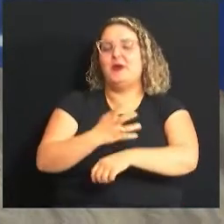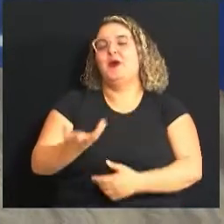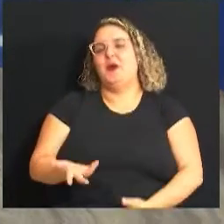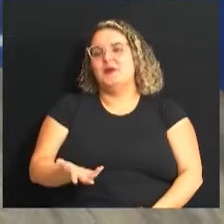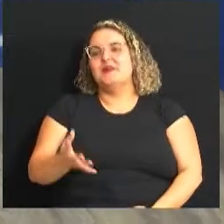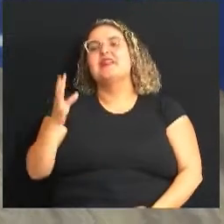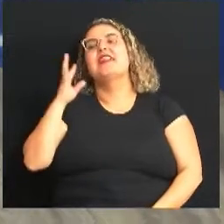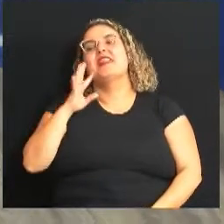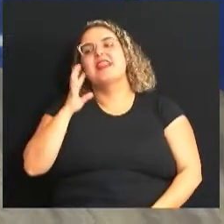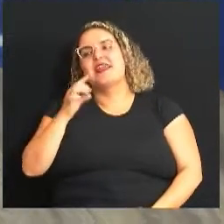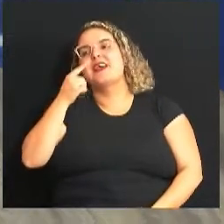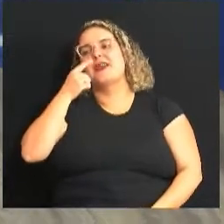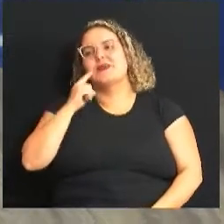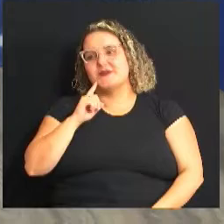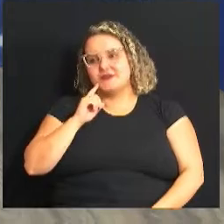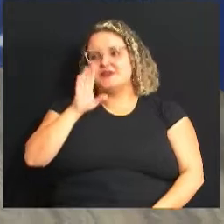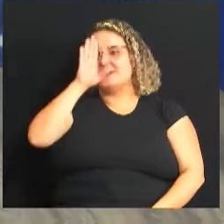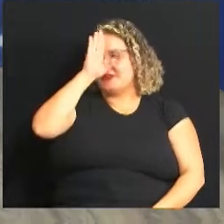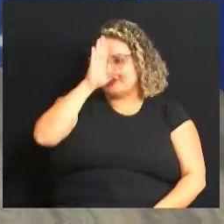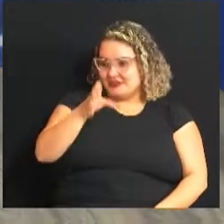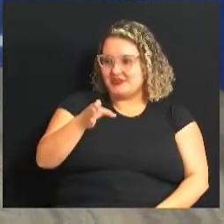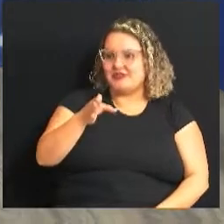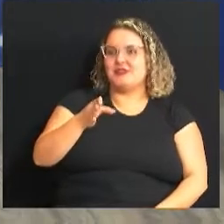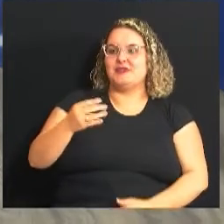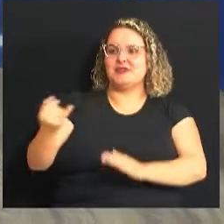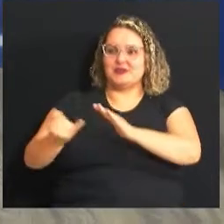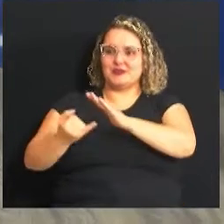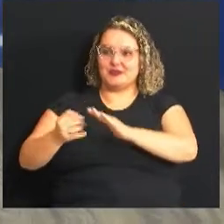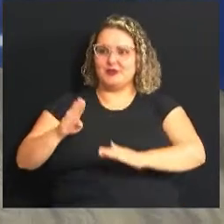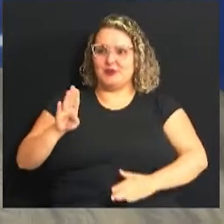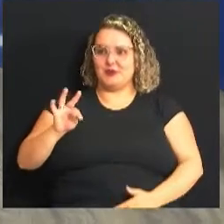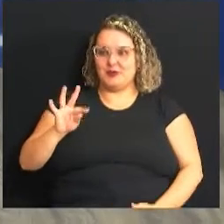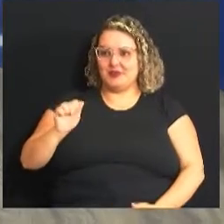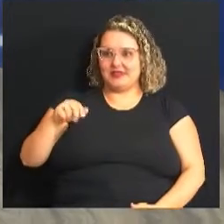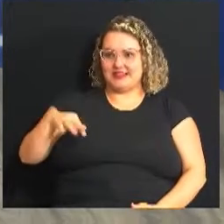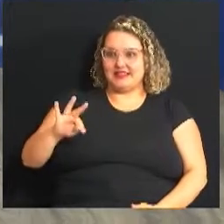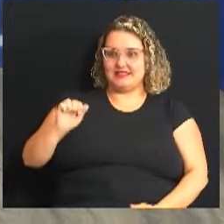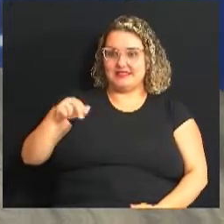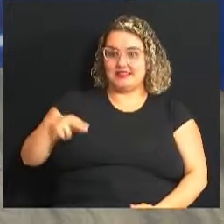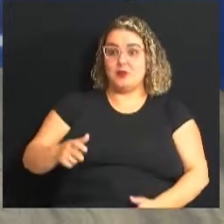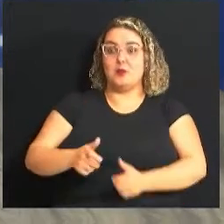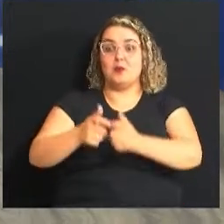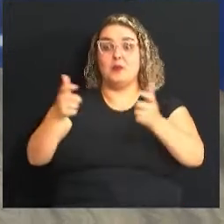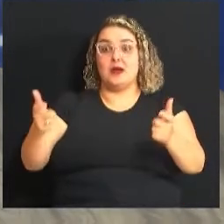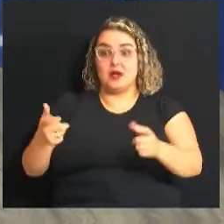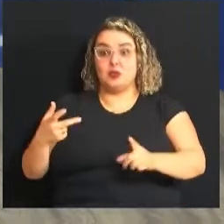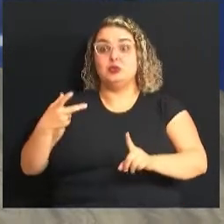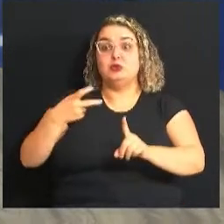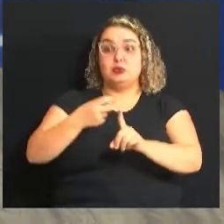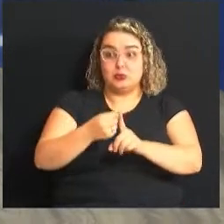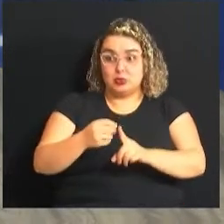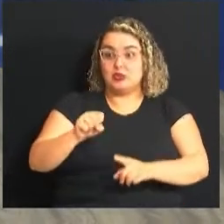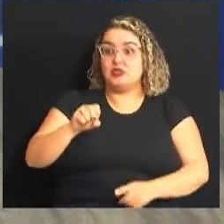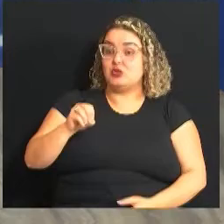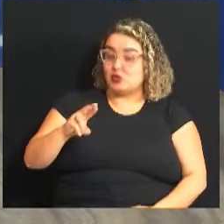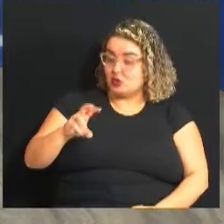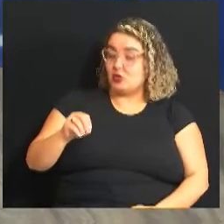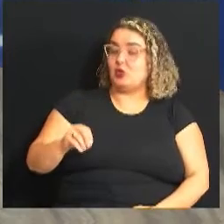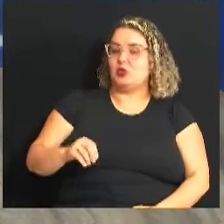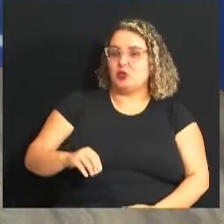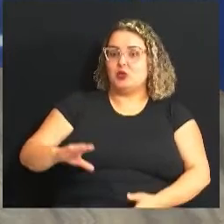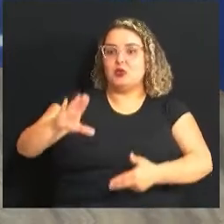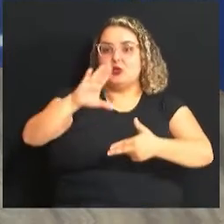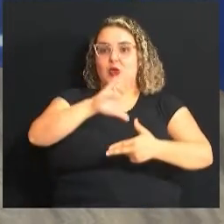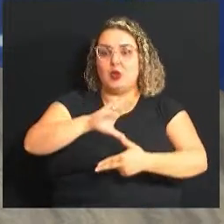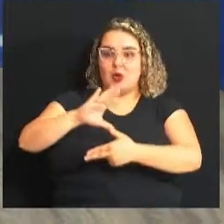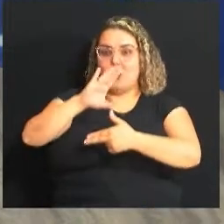bacana, Viviane Novaes, diretamente do Instituto Butantã, que é o maior produtor de vacinas e soros da América Latina, principal